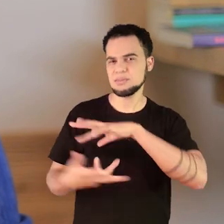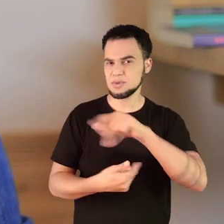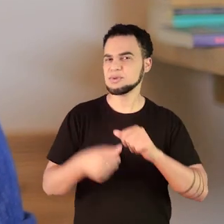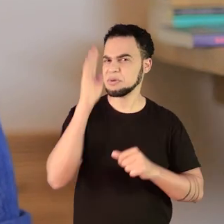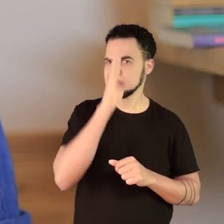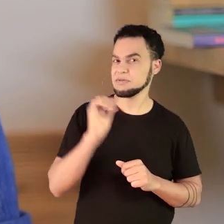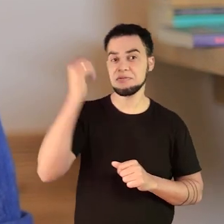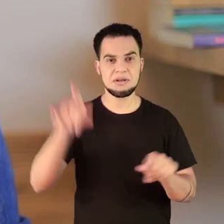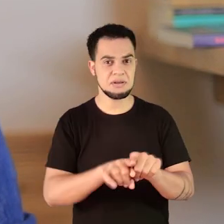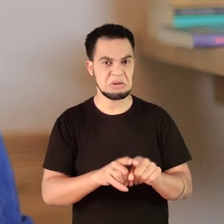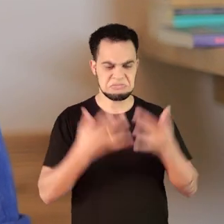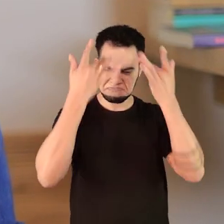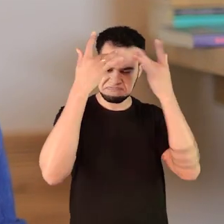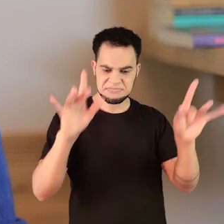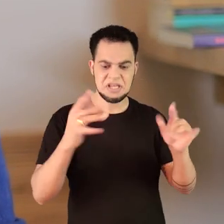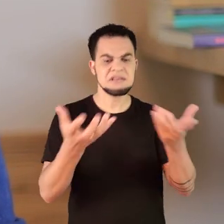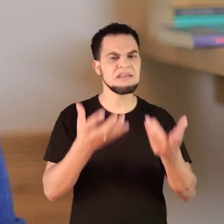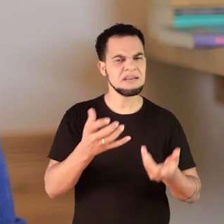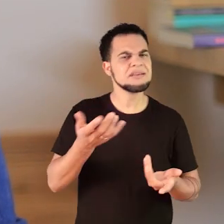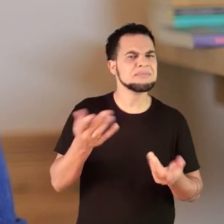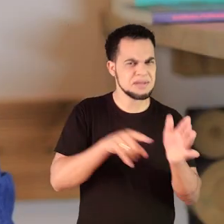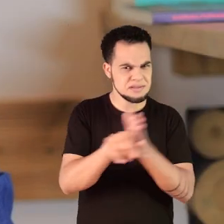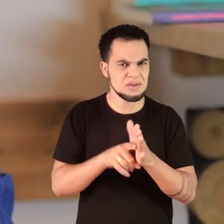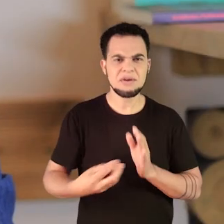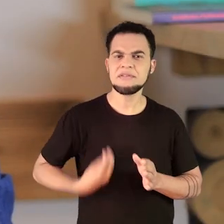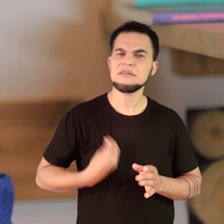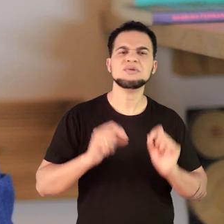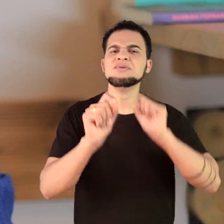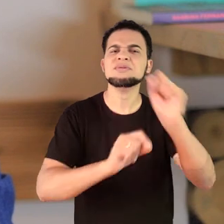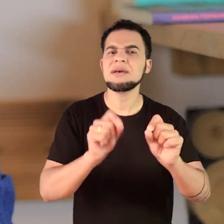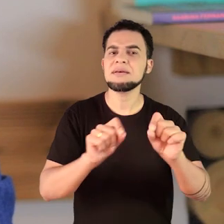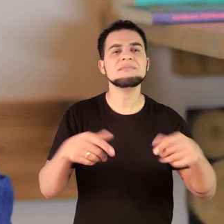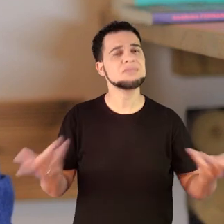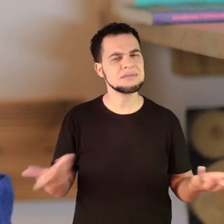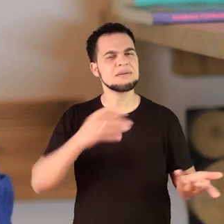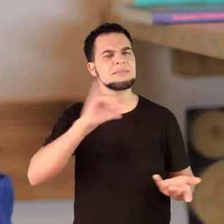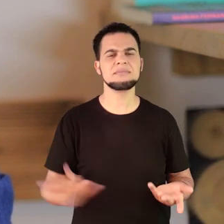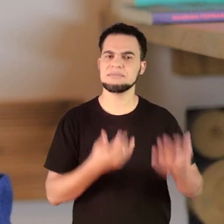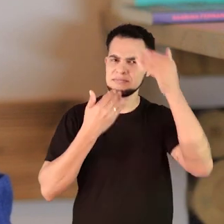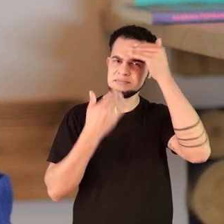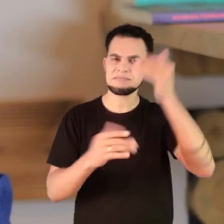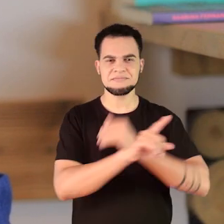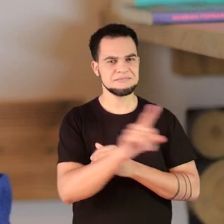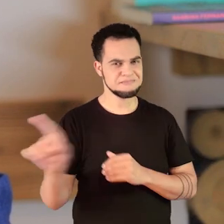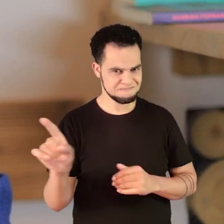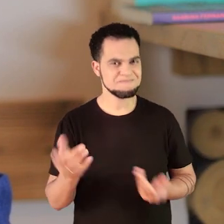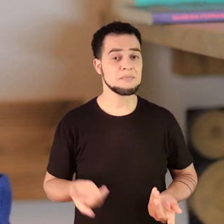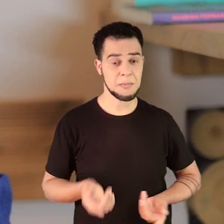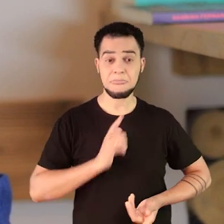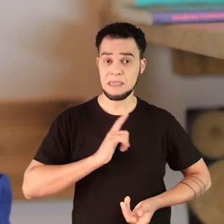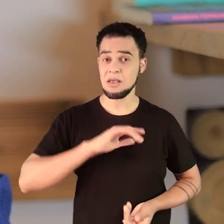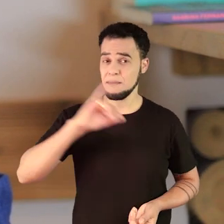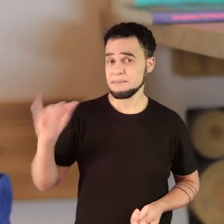no Brasil. E sei lá, né? Querem que pesquisador viva só de ar? Com isso, eu paro e agradeço a vocês mais uma vez que eu